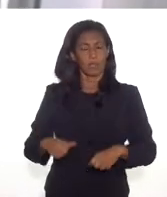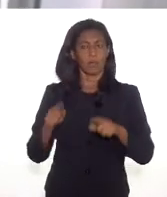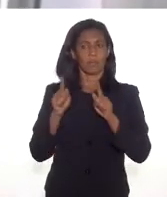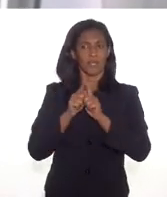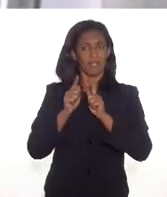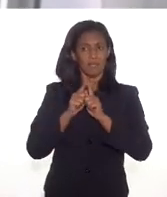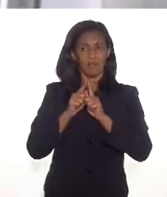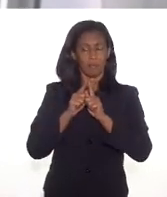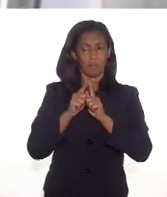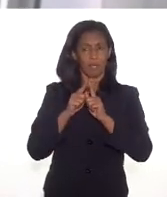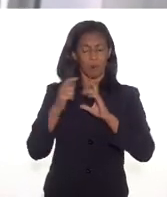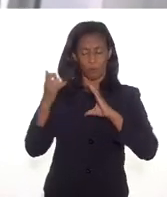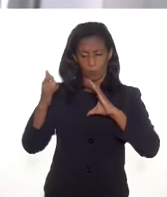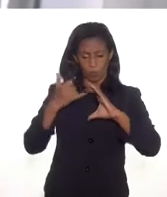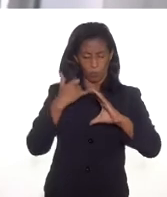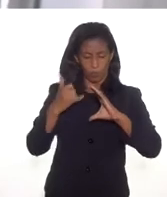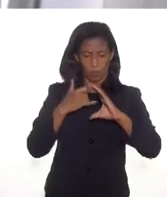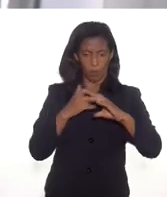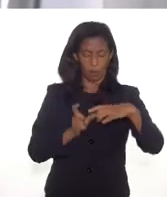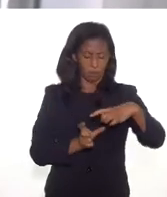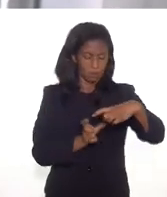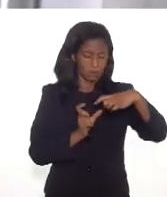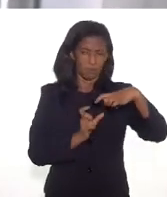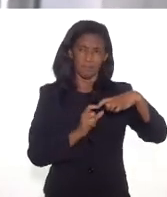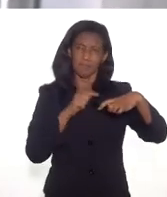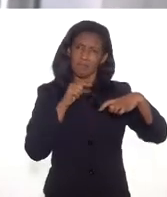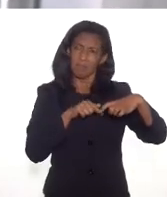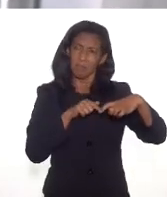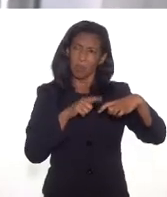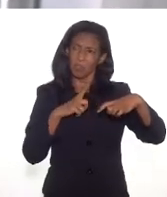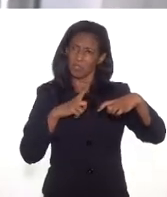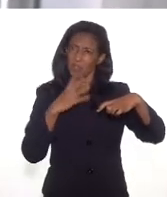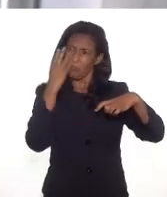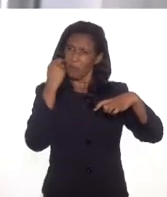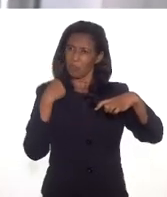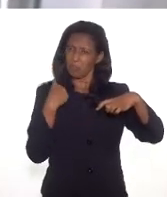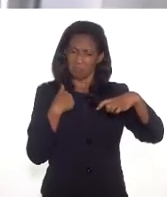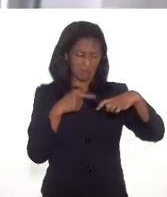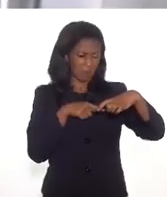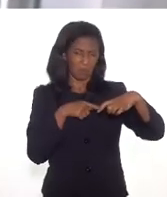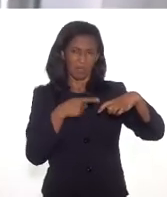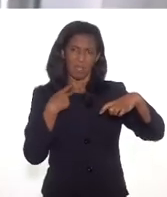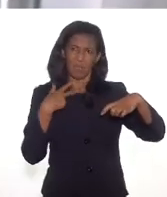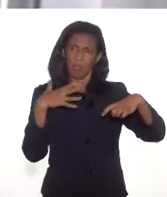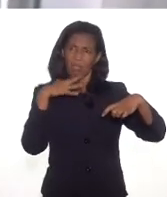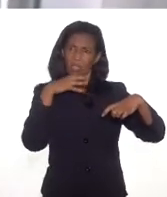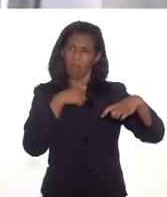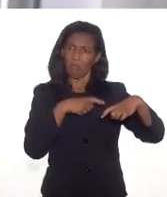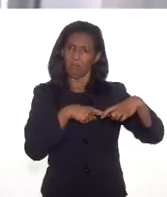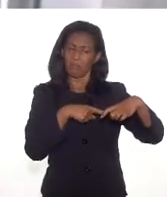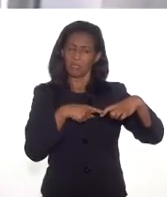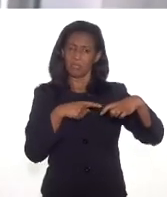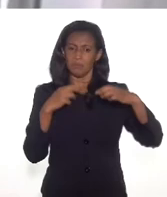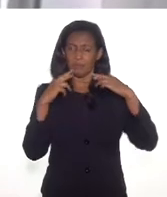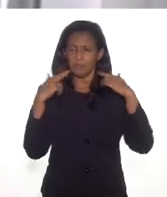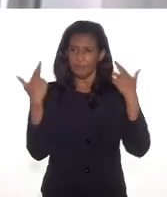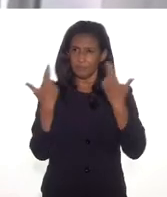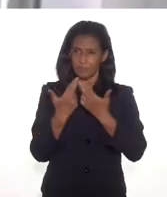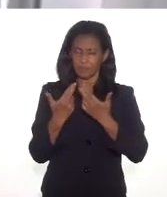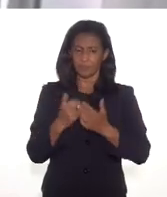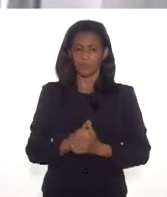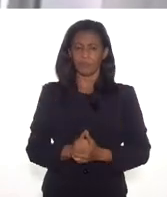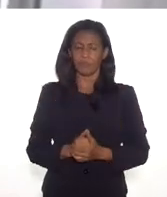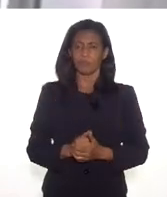redes sociais esse cartazinho onde eu consto. Né? Eu percebi que durante a sessão plenária,